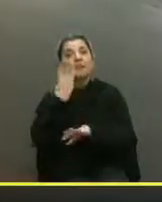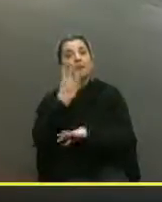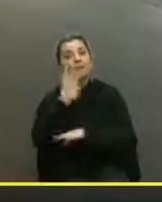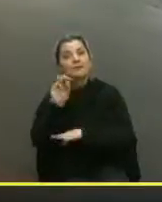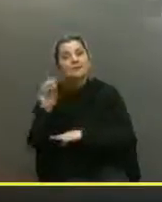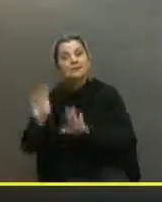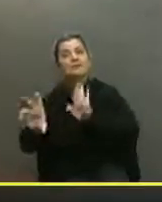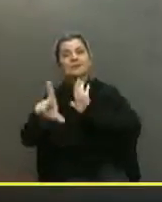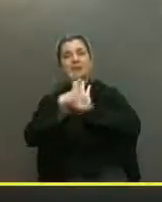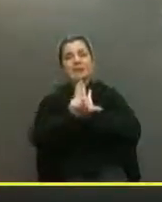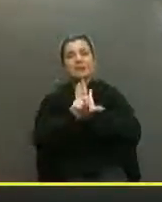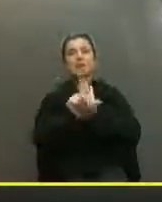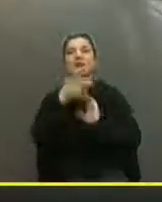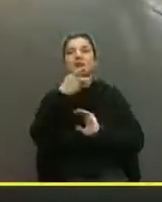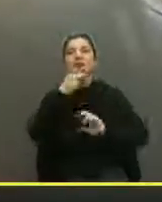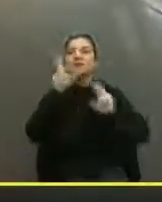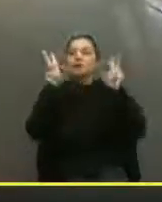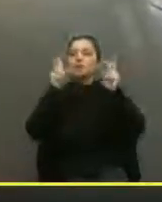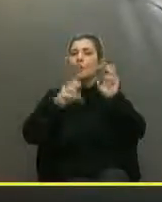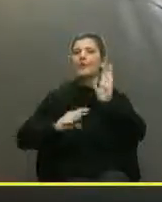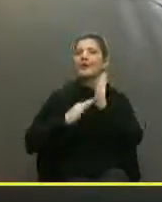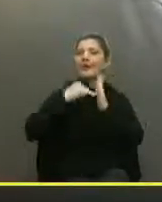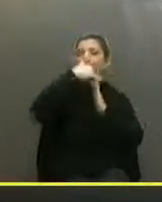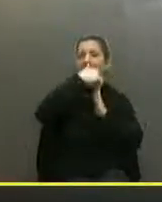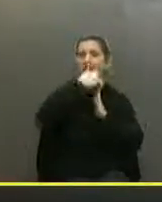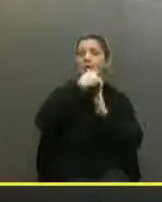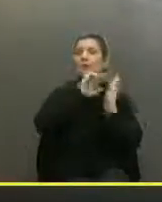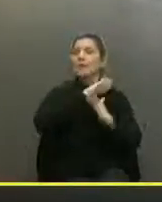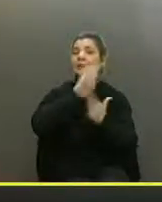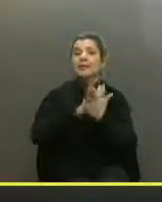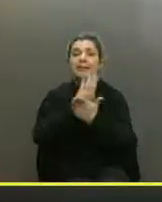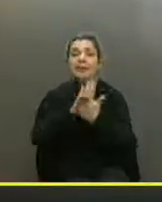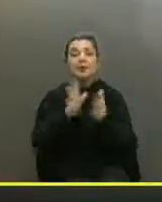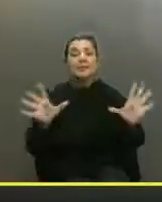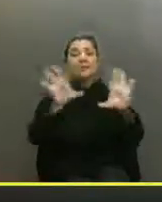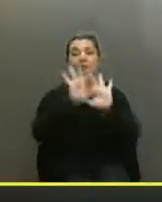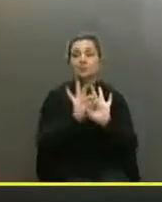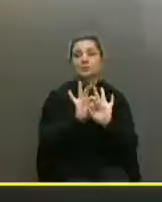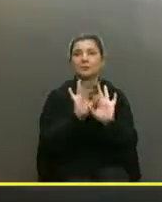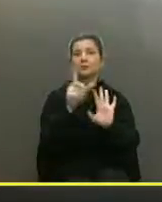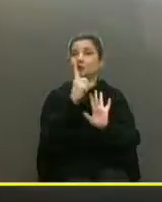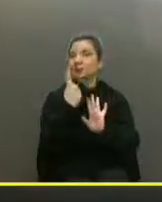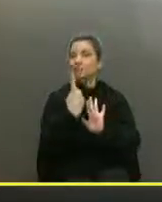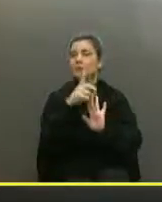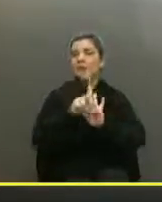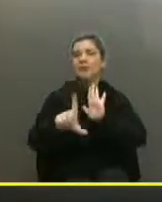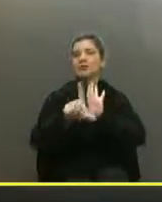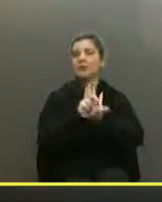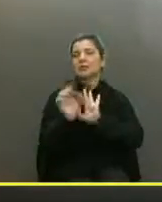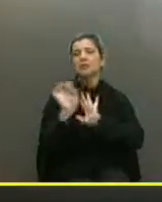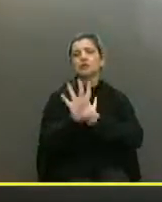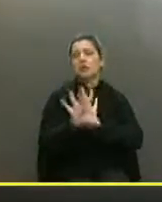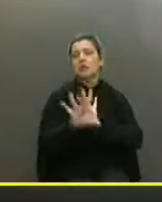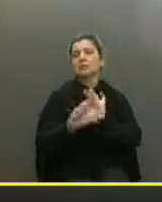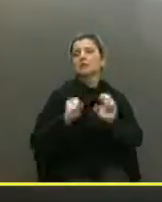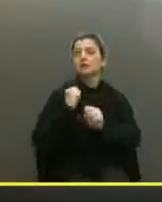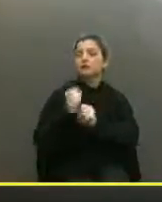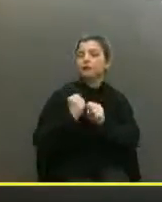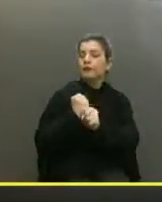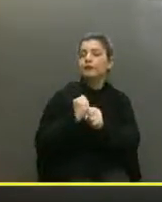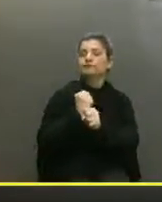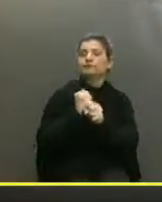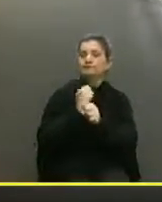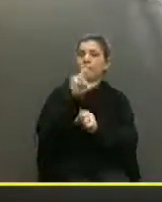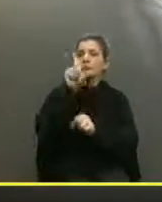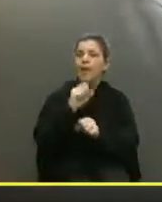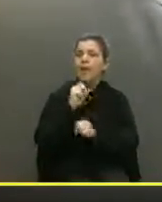leis que tratam de calendário e nenhuma delas está unida em uma legislação só isso foi sendo feito ao longo de décadas e mais décadas e